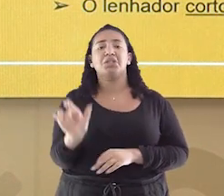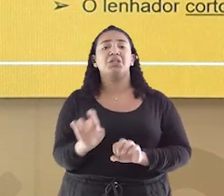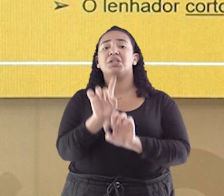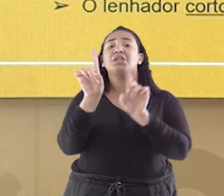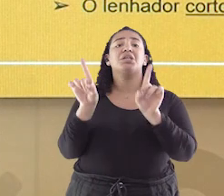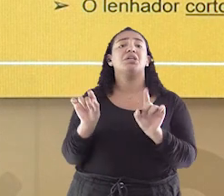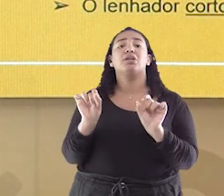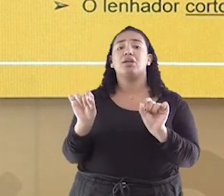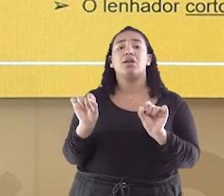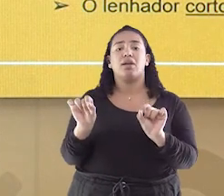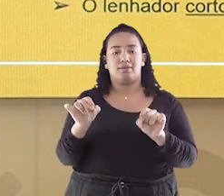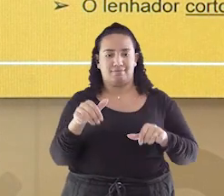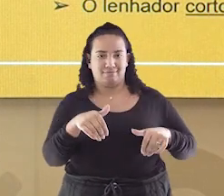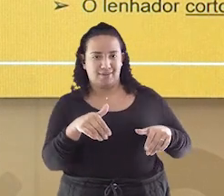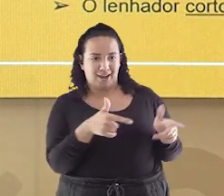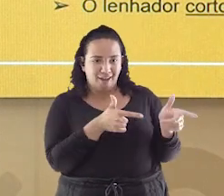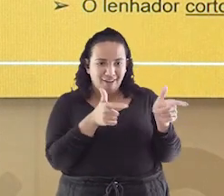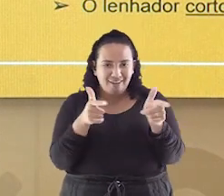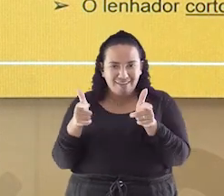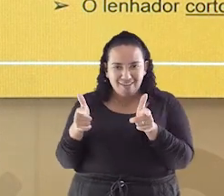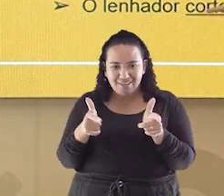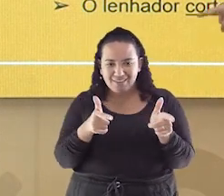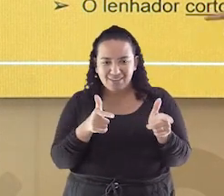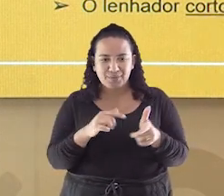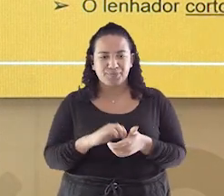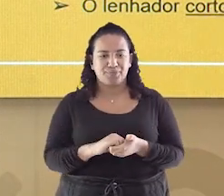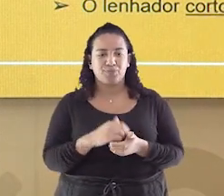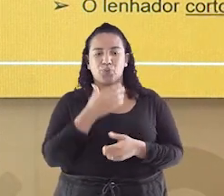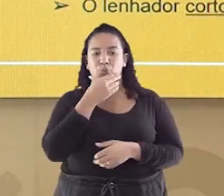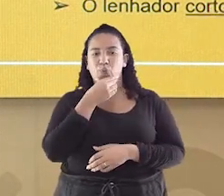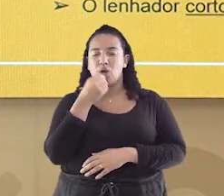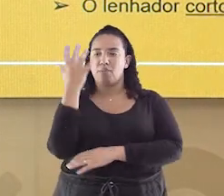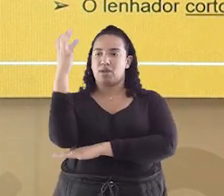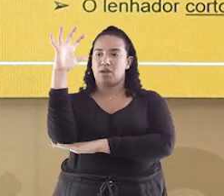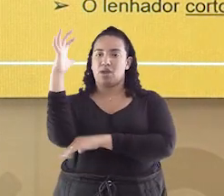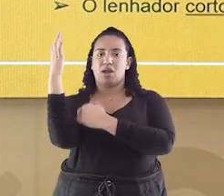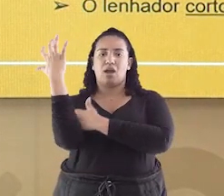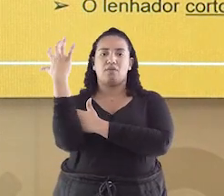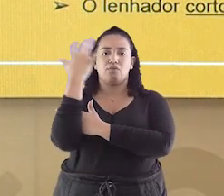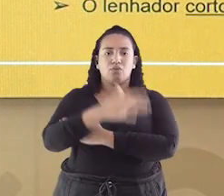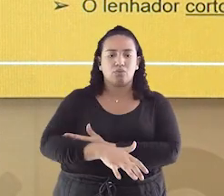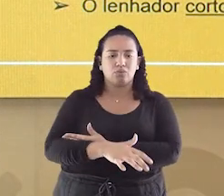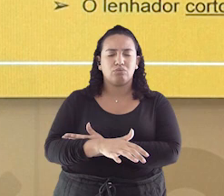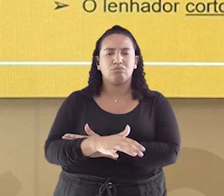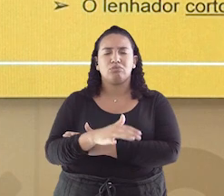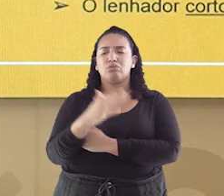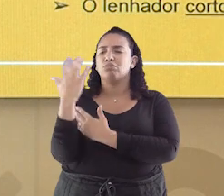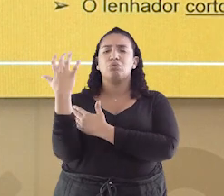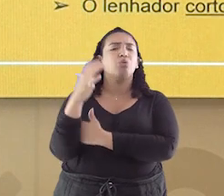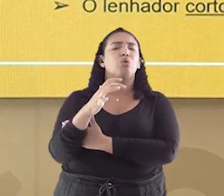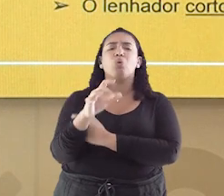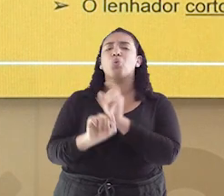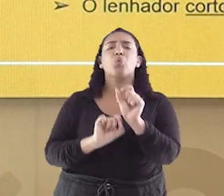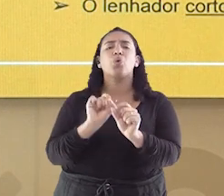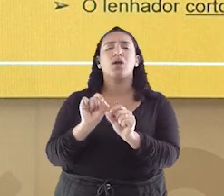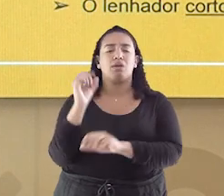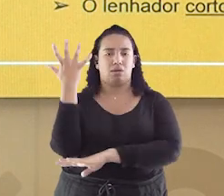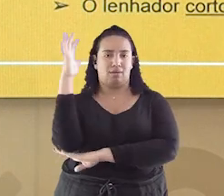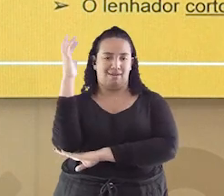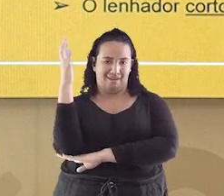Os caçadores. O lenhador cortou a árvore. Cortou o quê? A